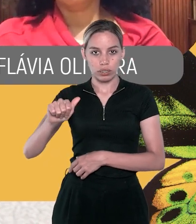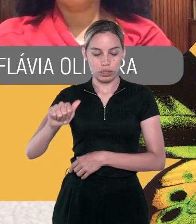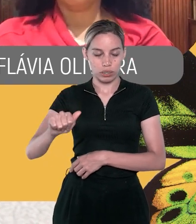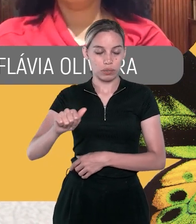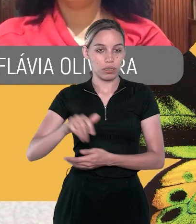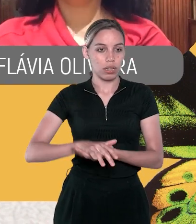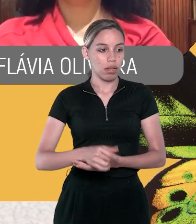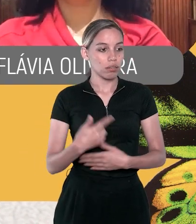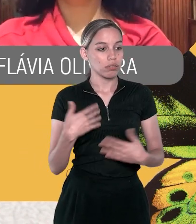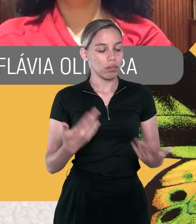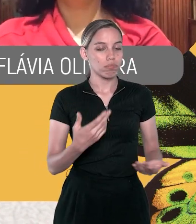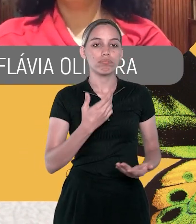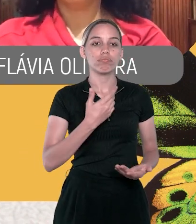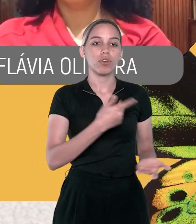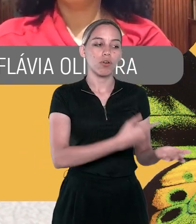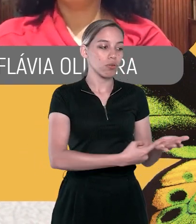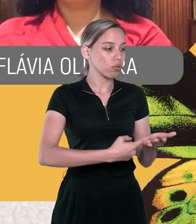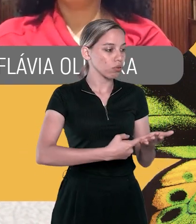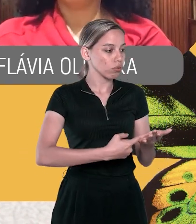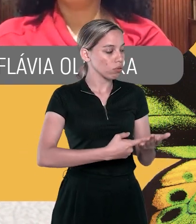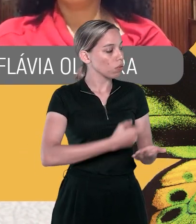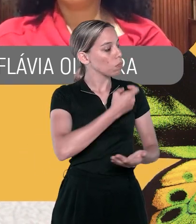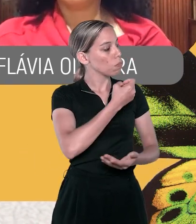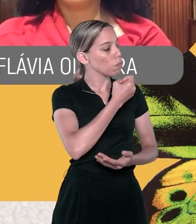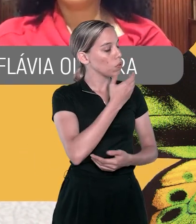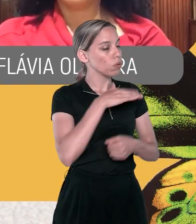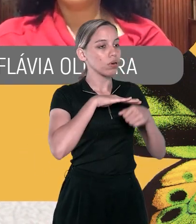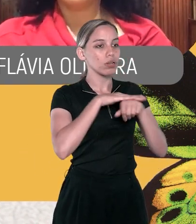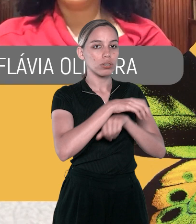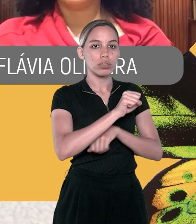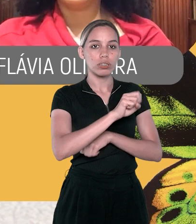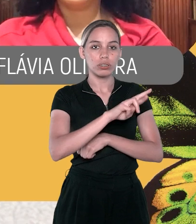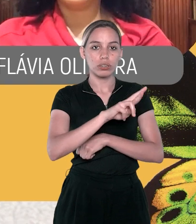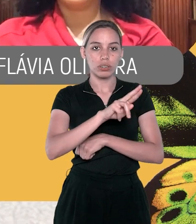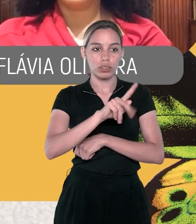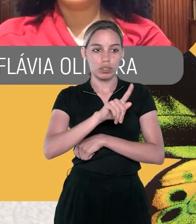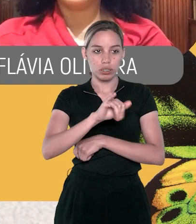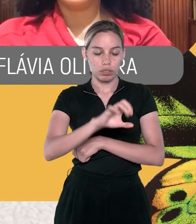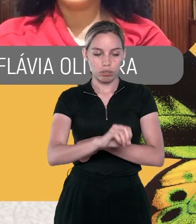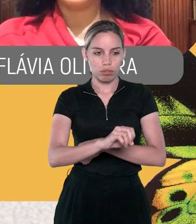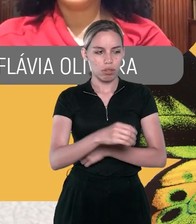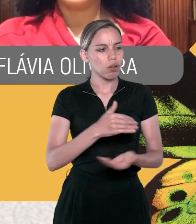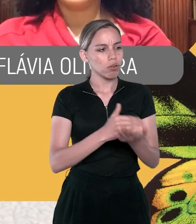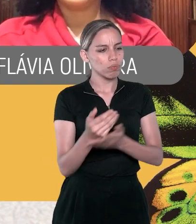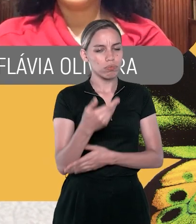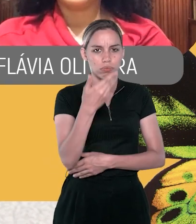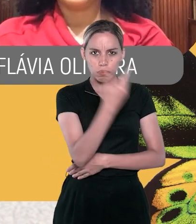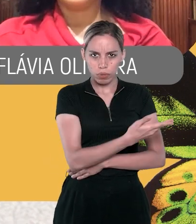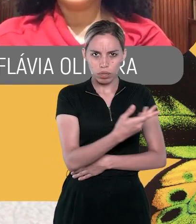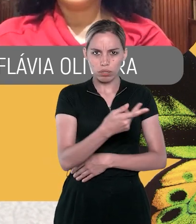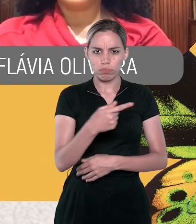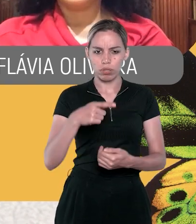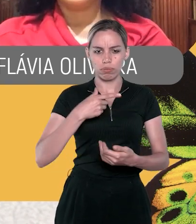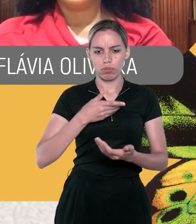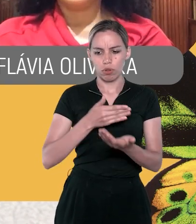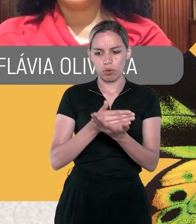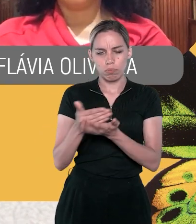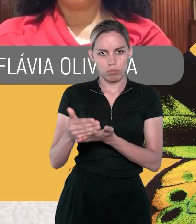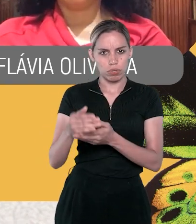primeiro lugar, muito boa noite, sou Sérgio Abranches, querido, e eu convido o Sérgio a fazer uma pequena introdução para abrir esse nosso